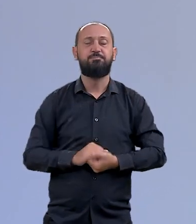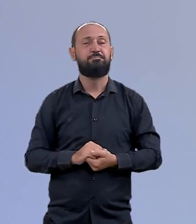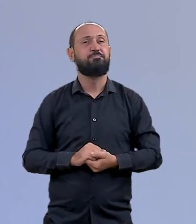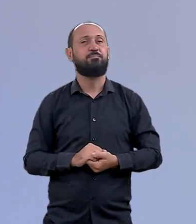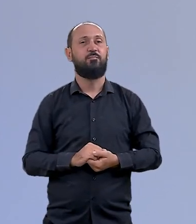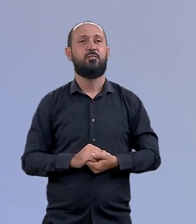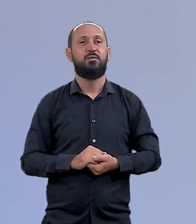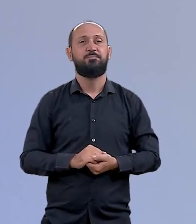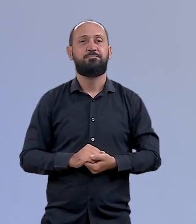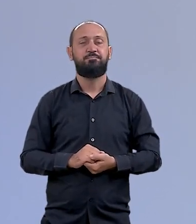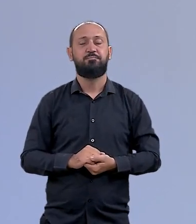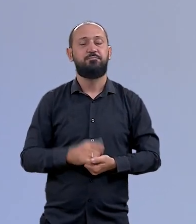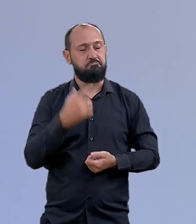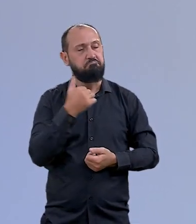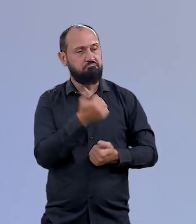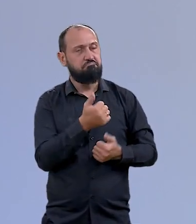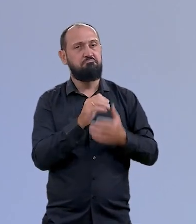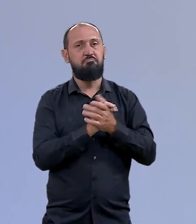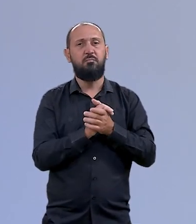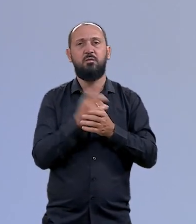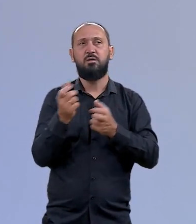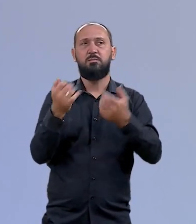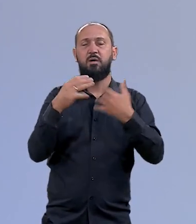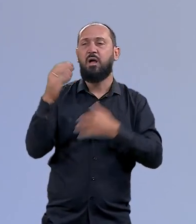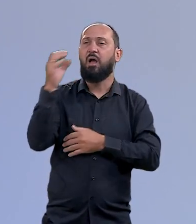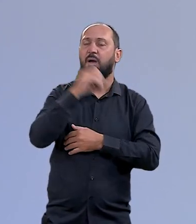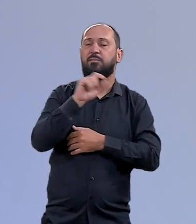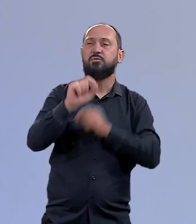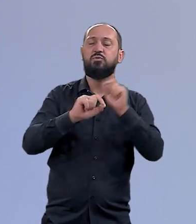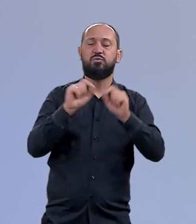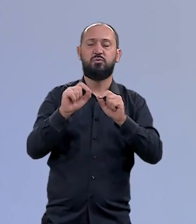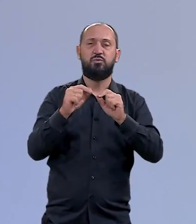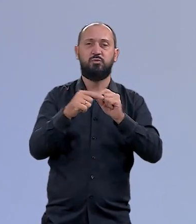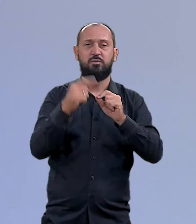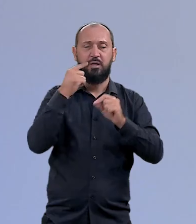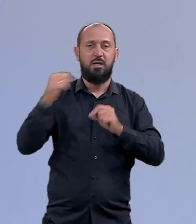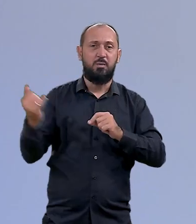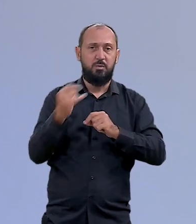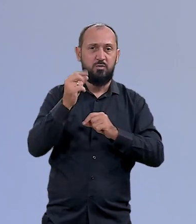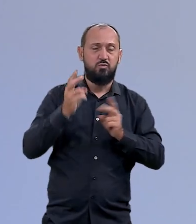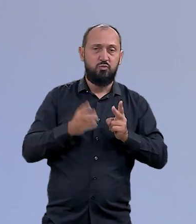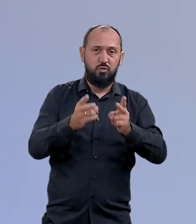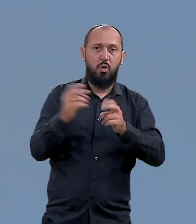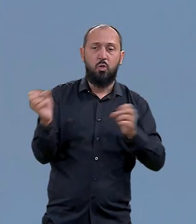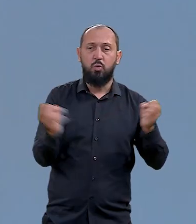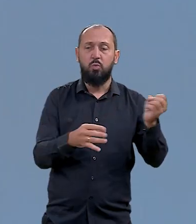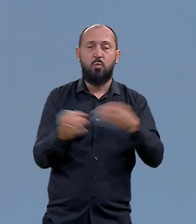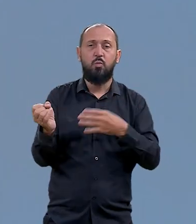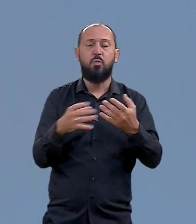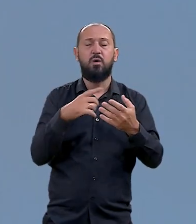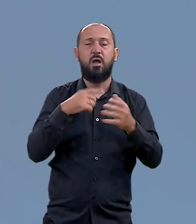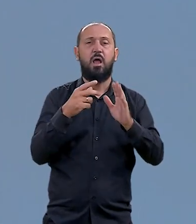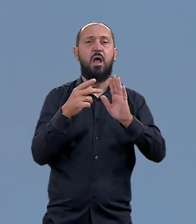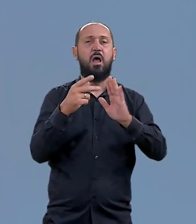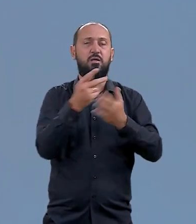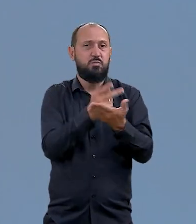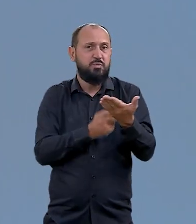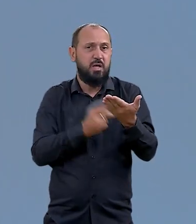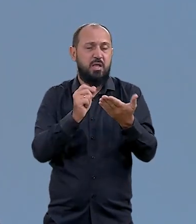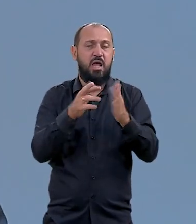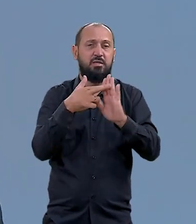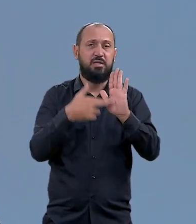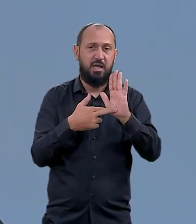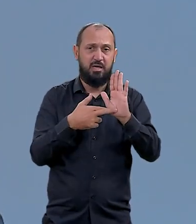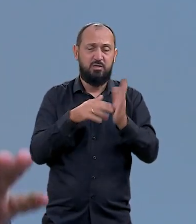de mestrado, um curso de doutorado nessa área, para ter uma formação boa, né, para atender bem seus clientes. É isso aí.